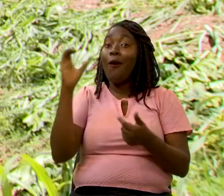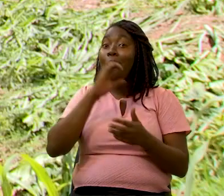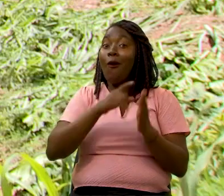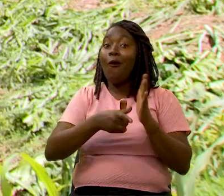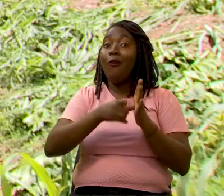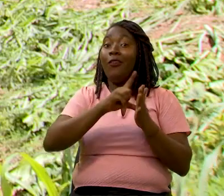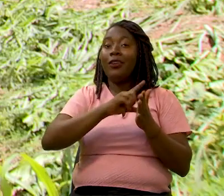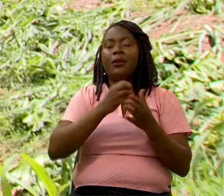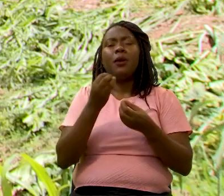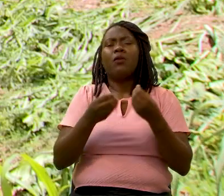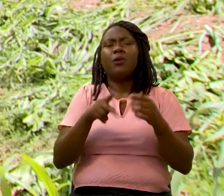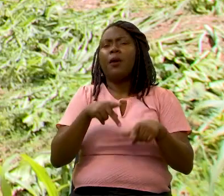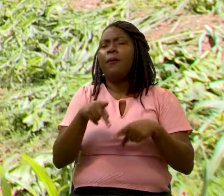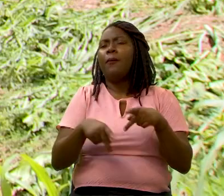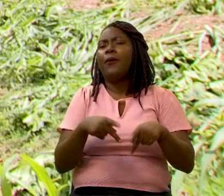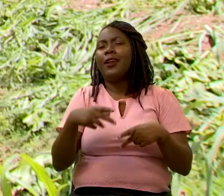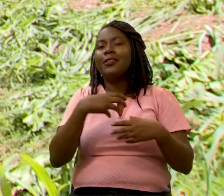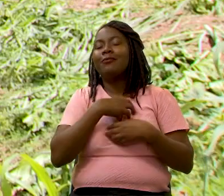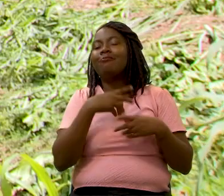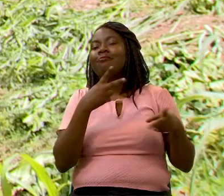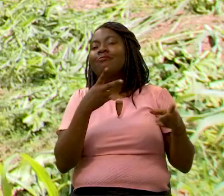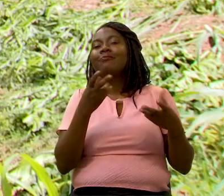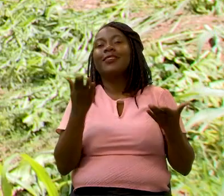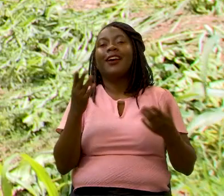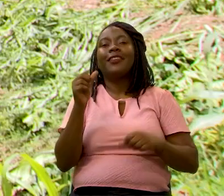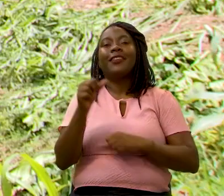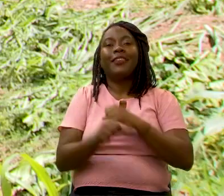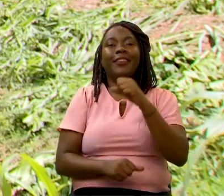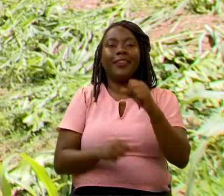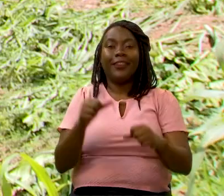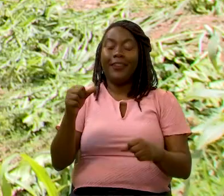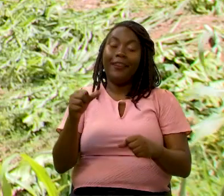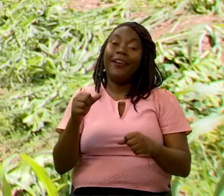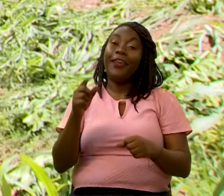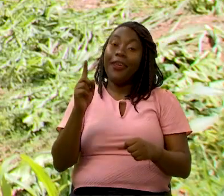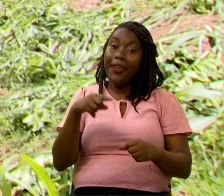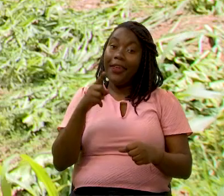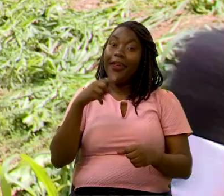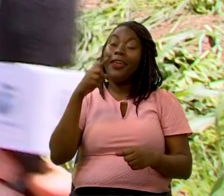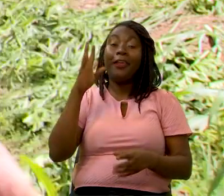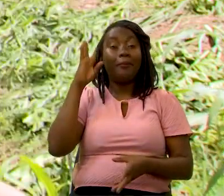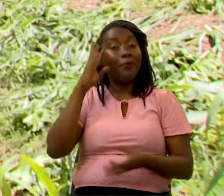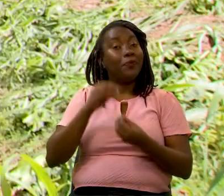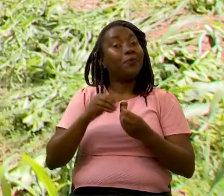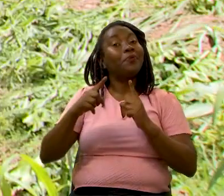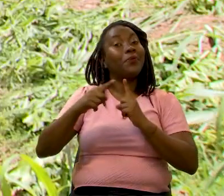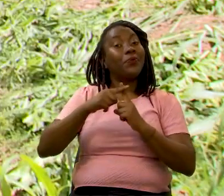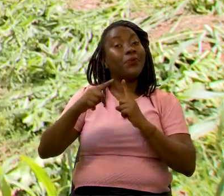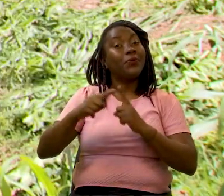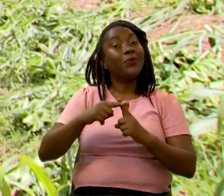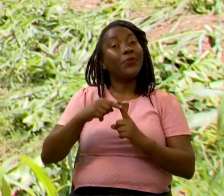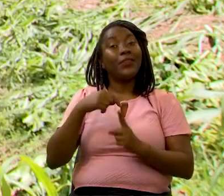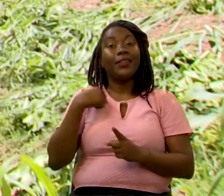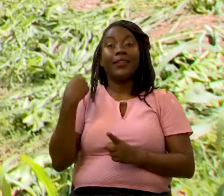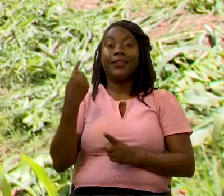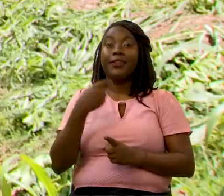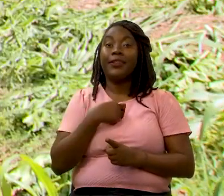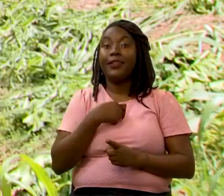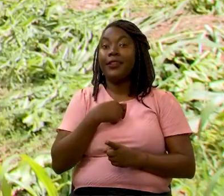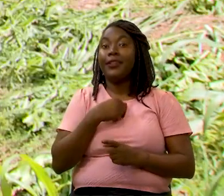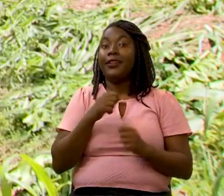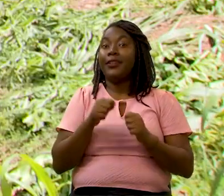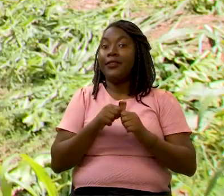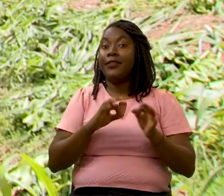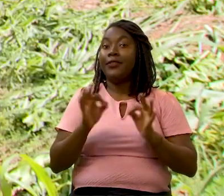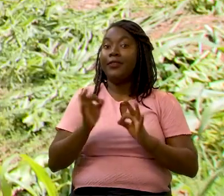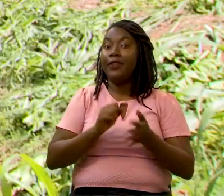né? Já tem muita coisa adiantada, mas como é que a população já tem reagido diante dessa transformação? Entendemos que muito positivamente, né?